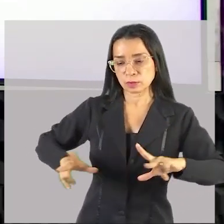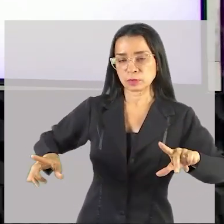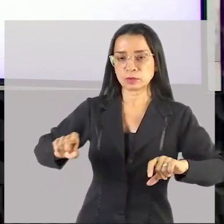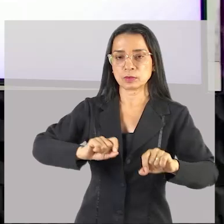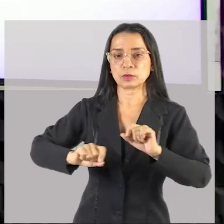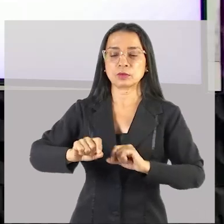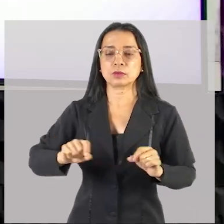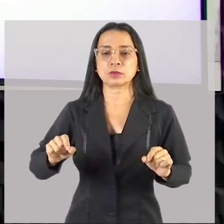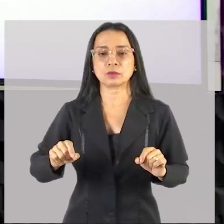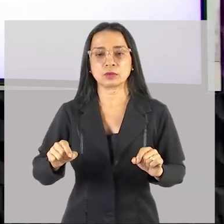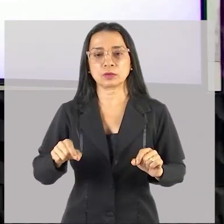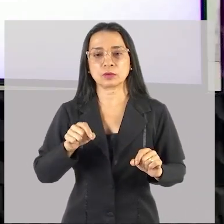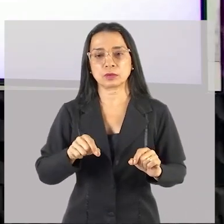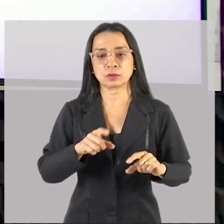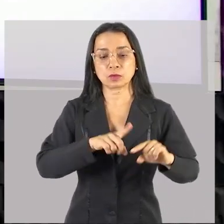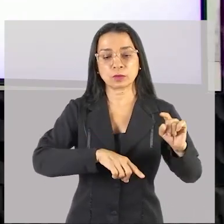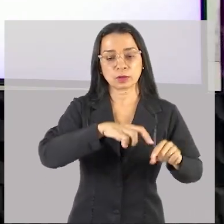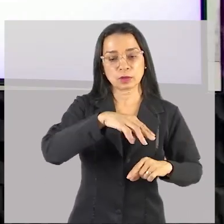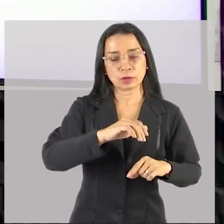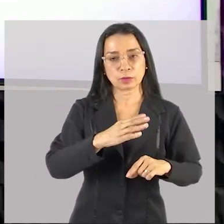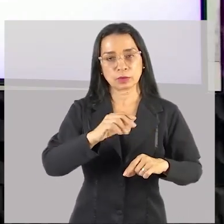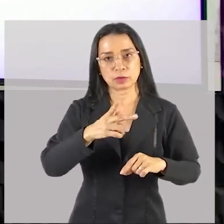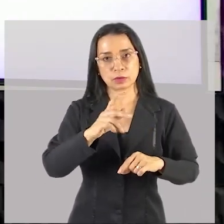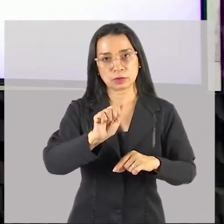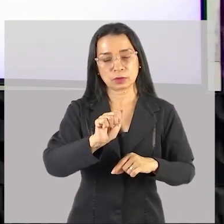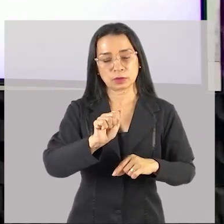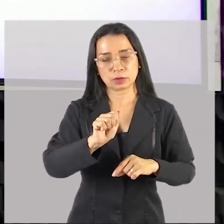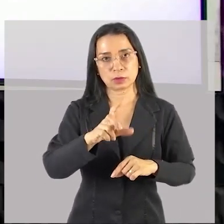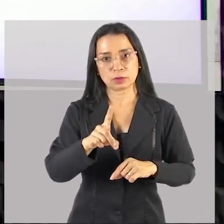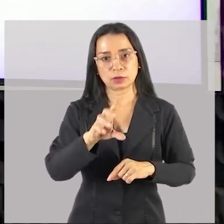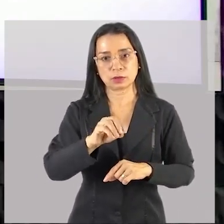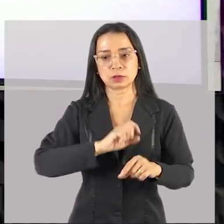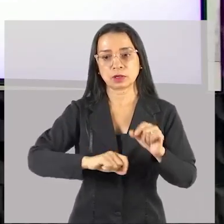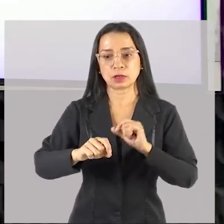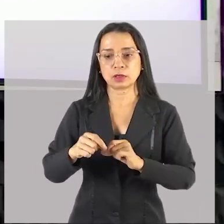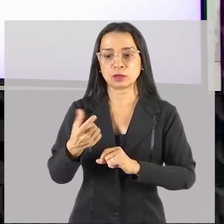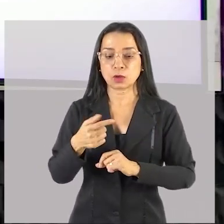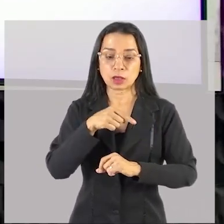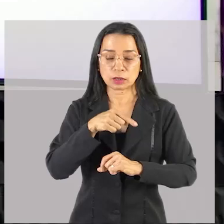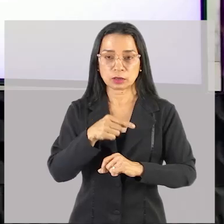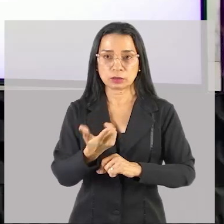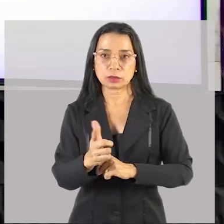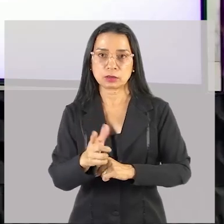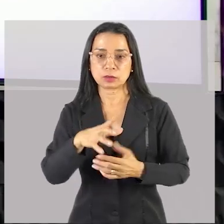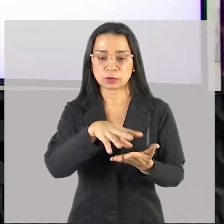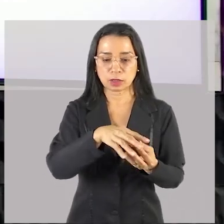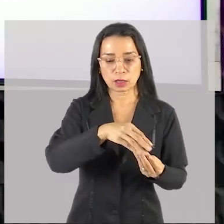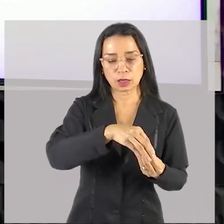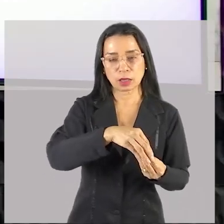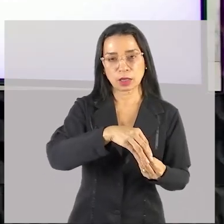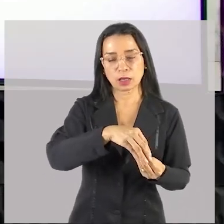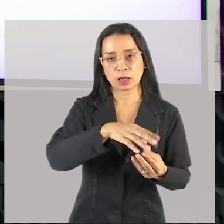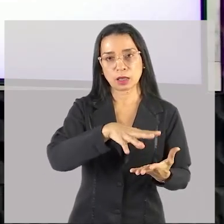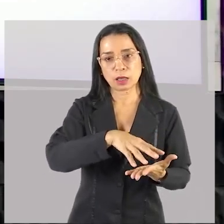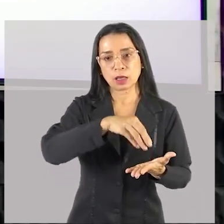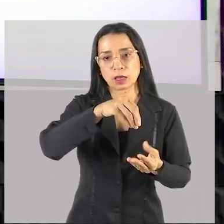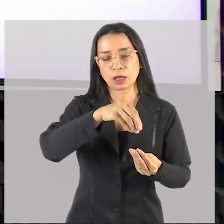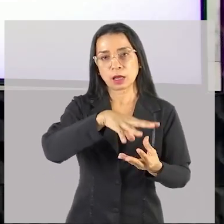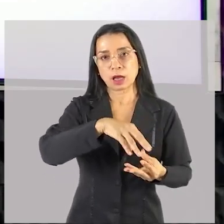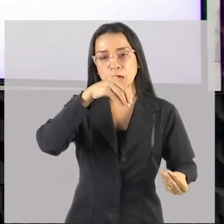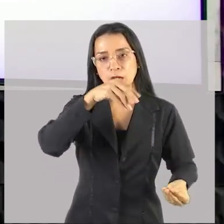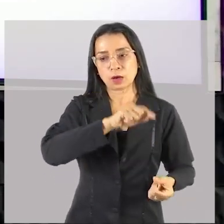Para Aristóteles, a escravidão é determinada pela natureza, pois o senhor se sobrepõe ao escravo, sendo os gregos superiores